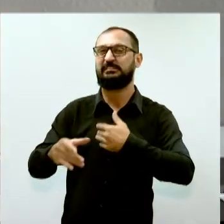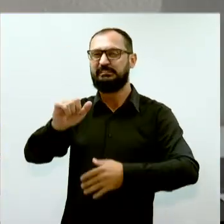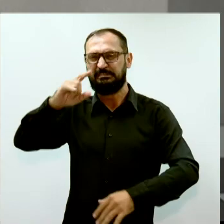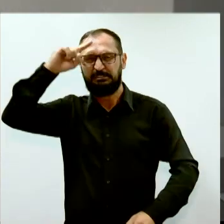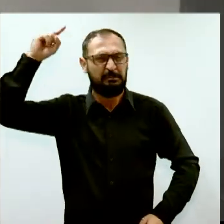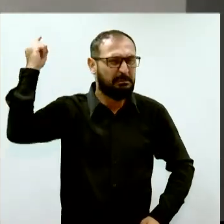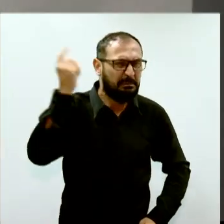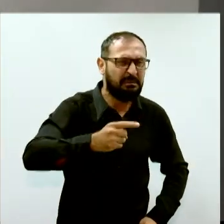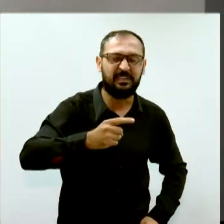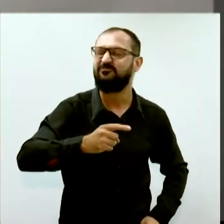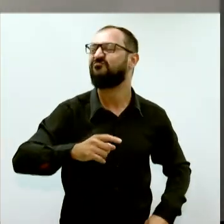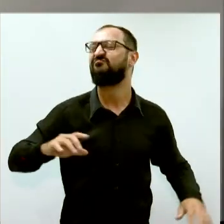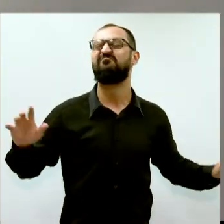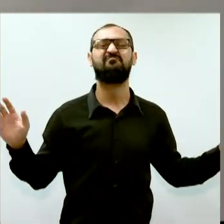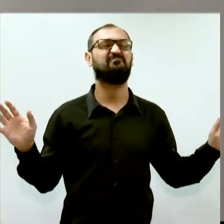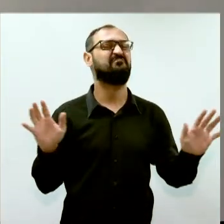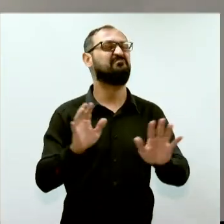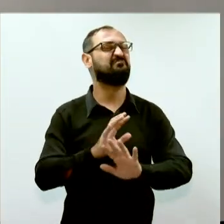um decreto.